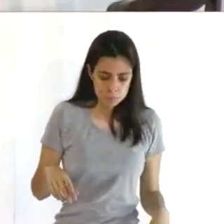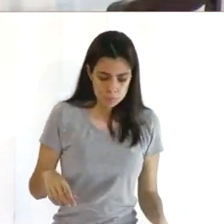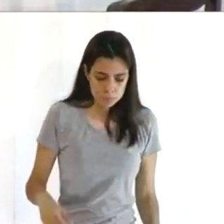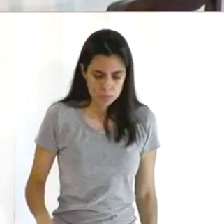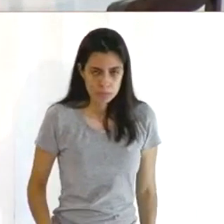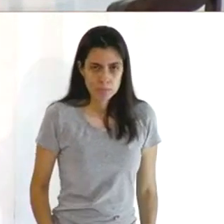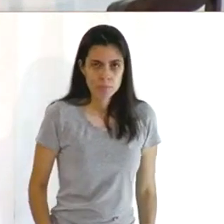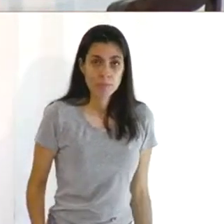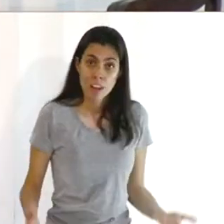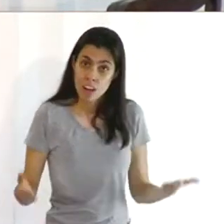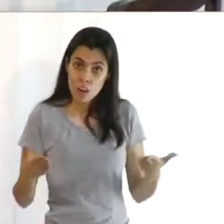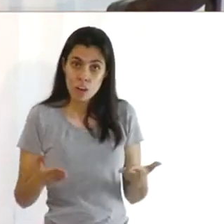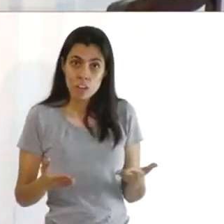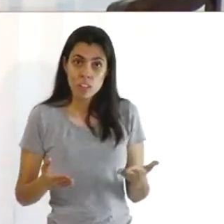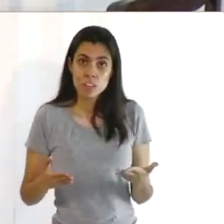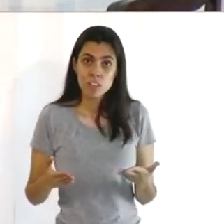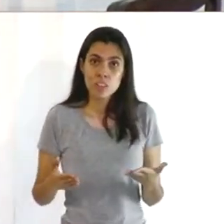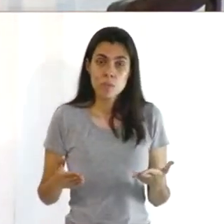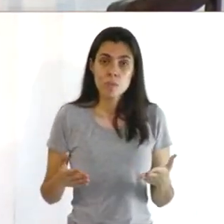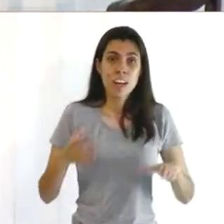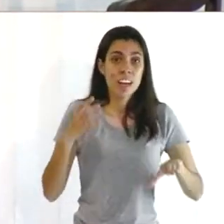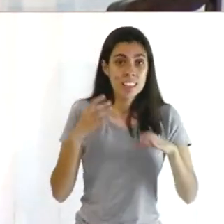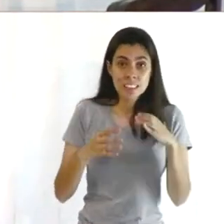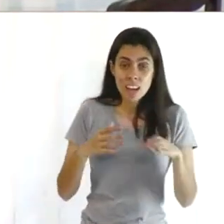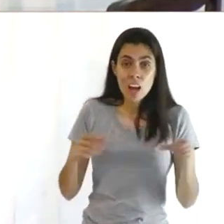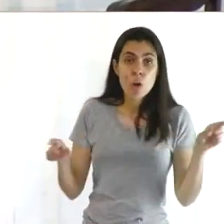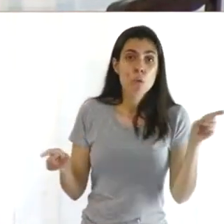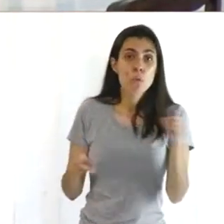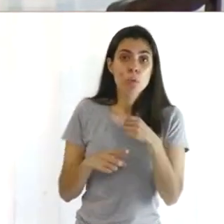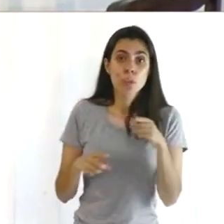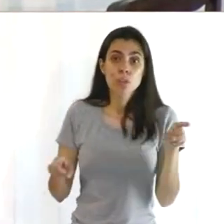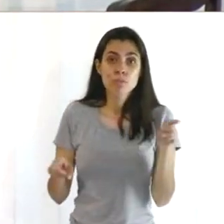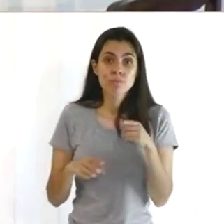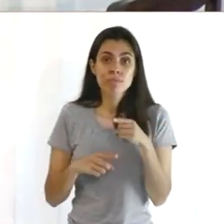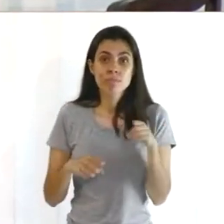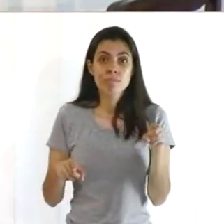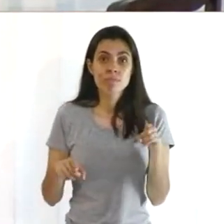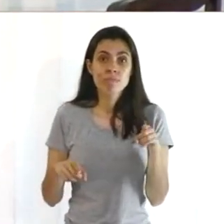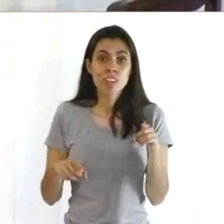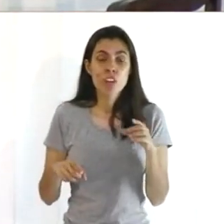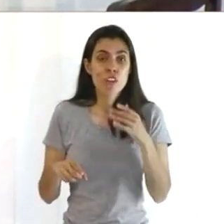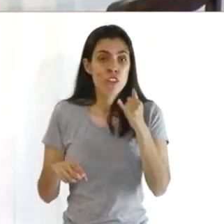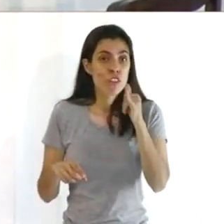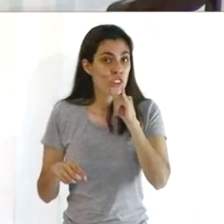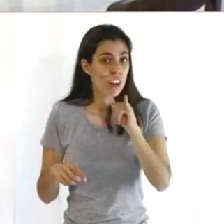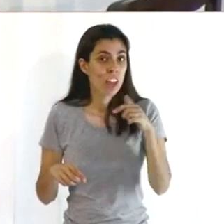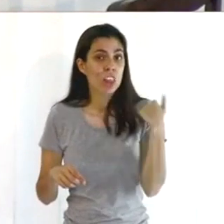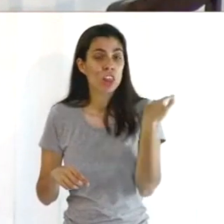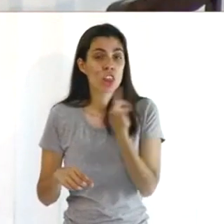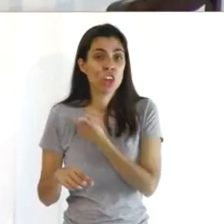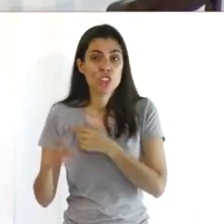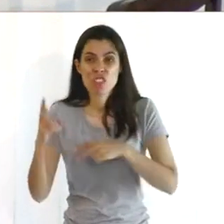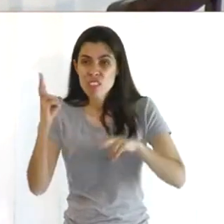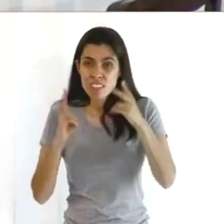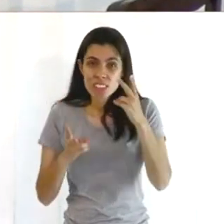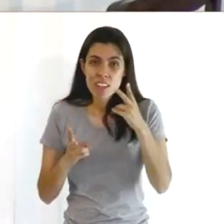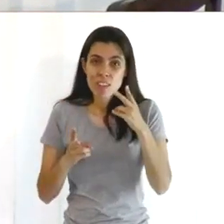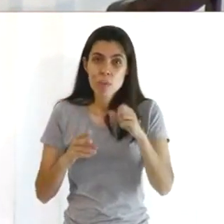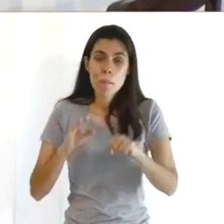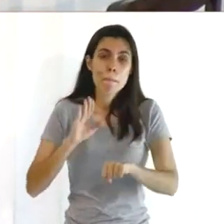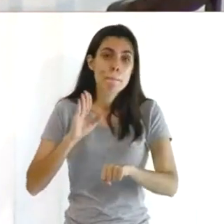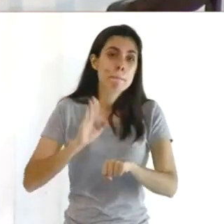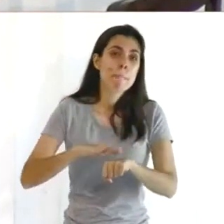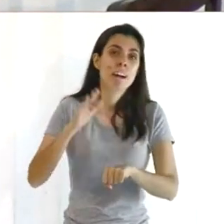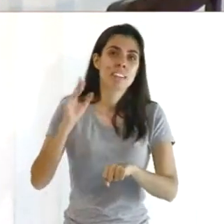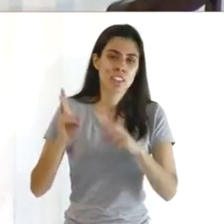vamos fazer agora. Nós vamos entoar um hino, irmãos, que diz que nós somos mais do que vencedores. O Senhor Jesus venceu,